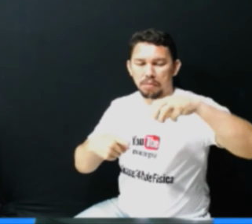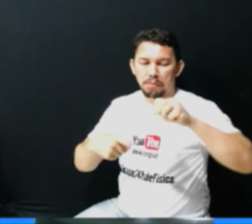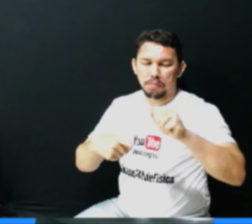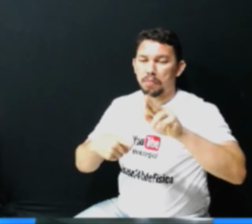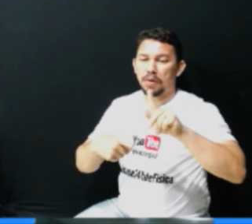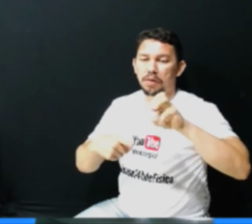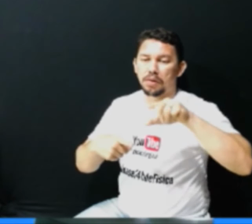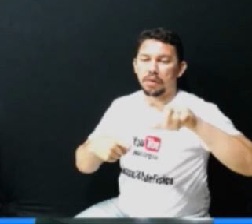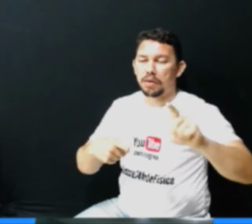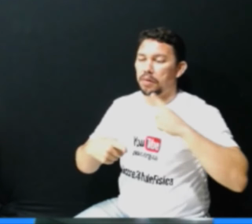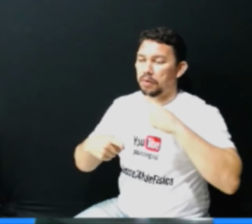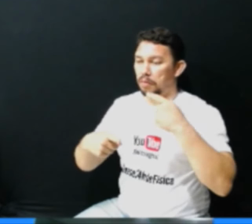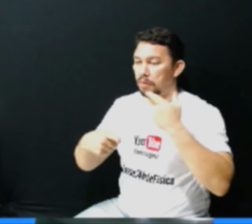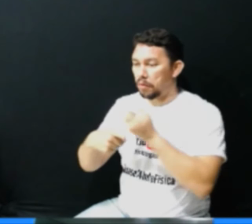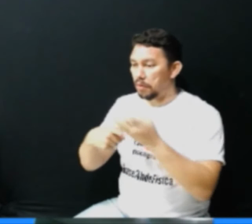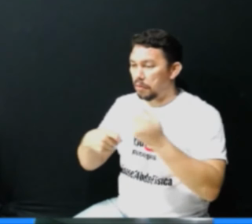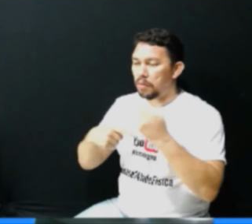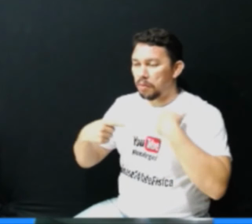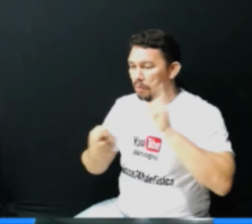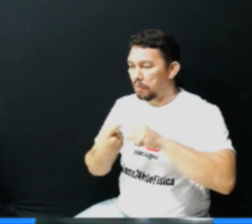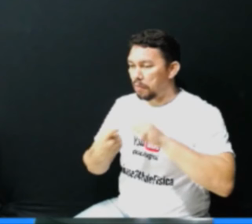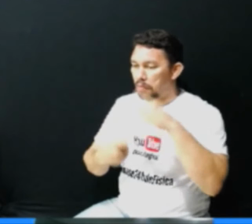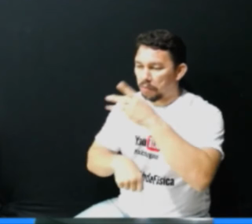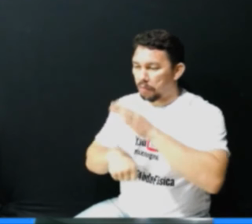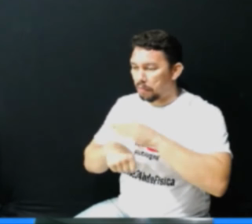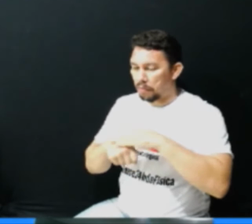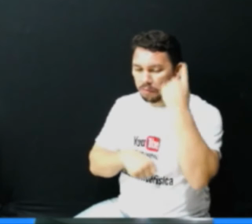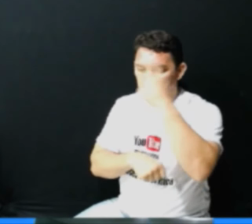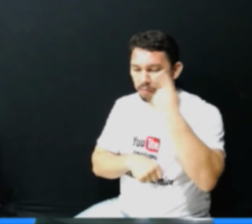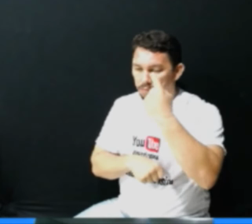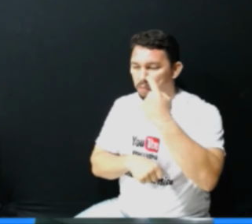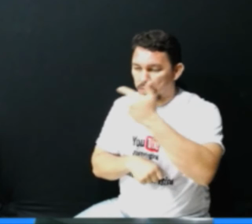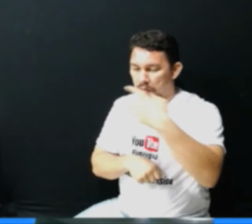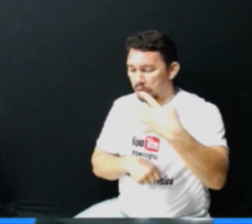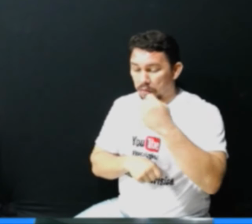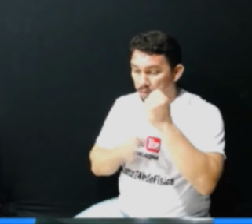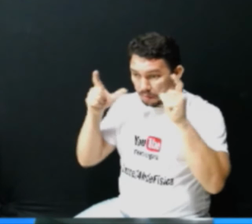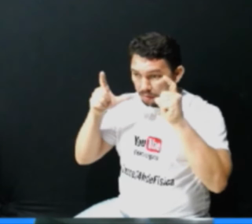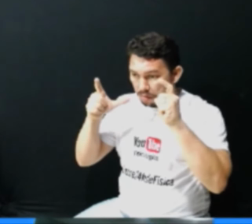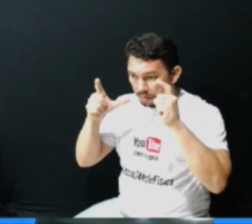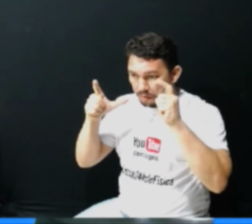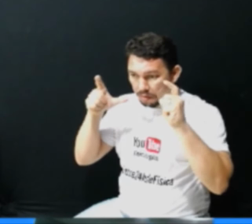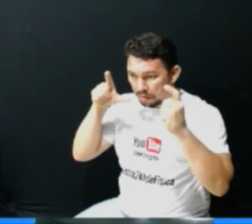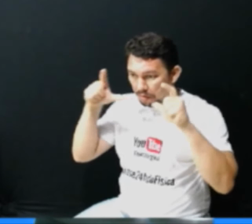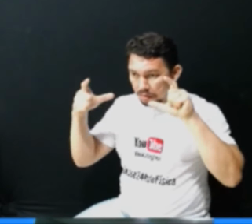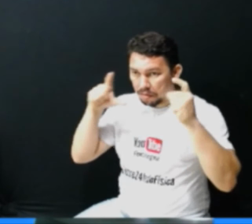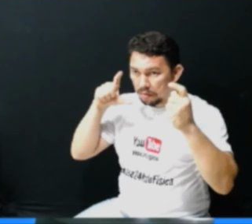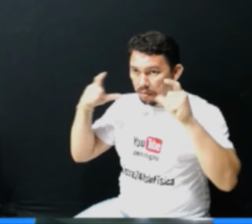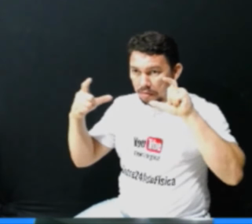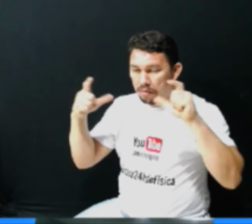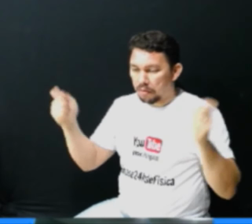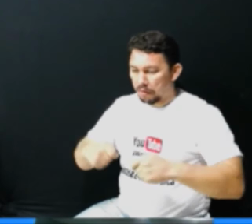horas de física, e certamente você ficou as 24 horas anteriores acordado, então você está 48 horas aceso aí. Eu